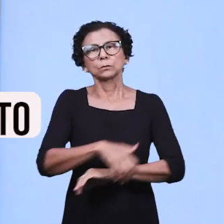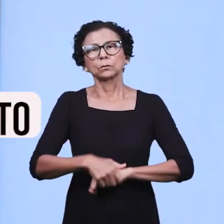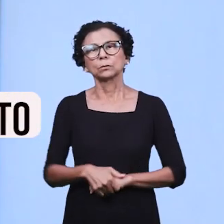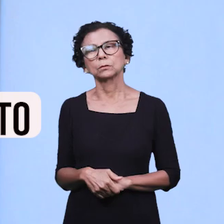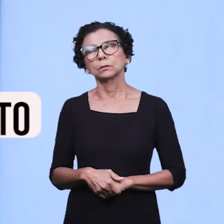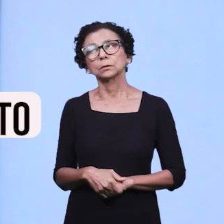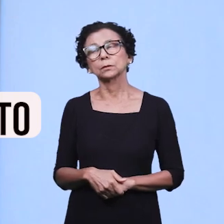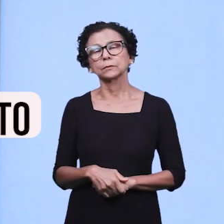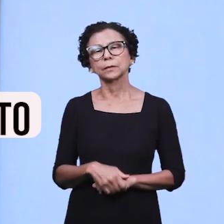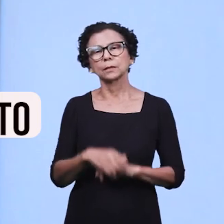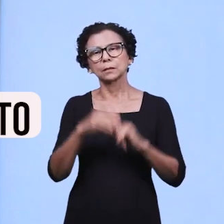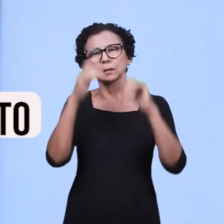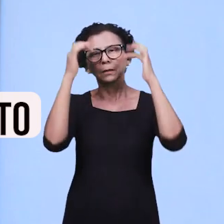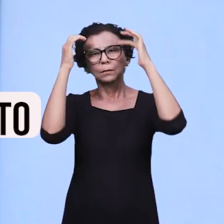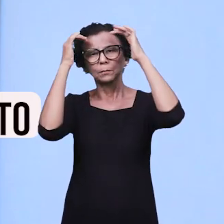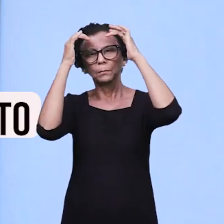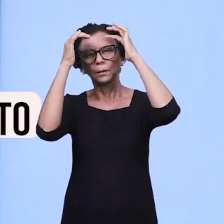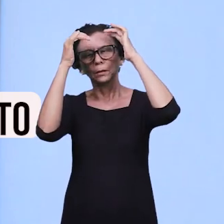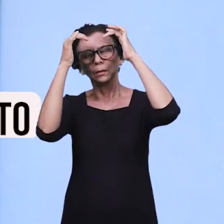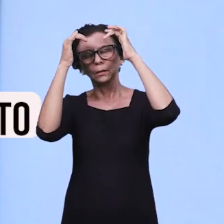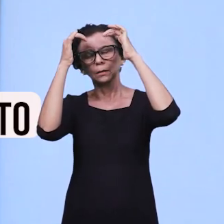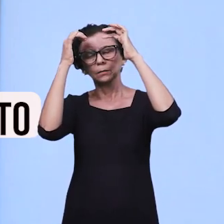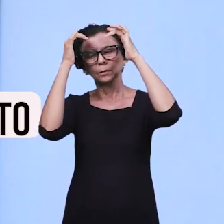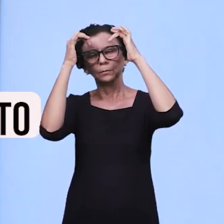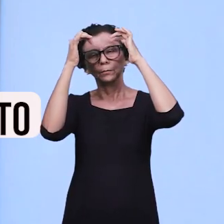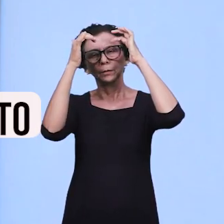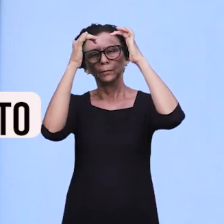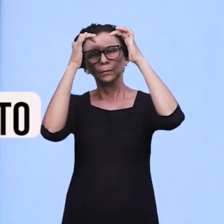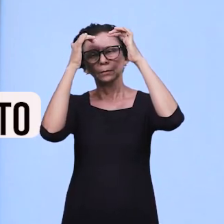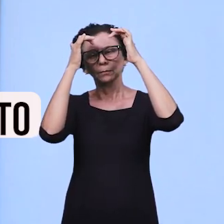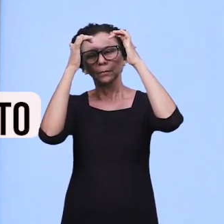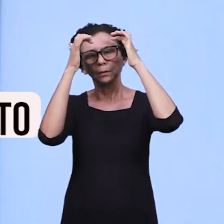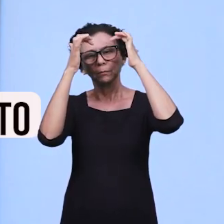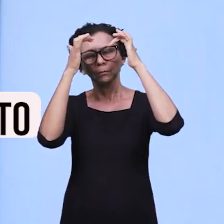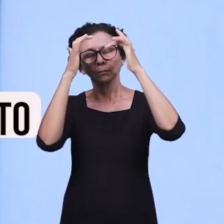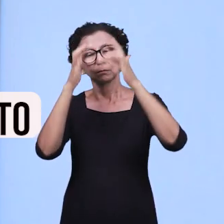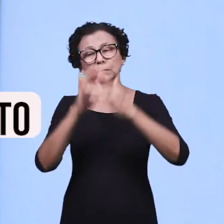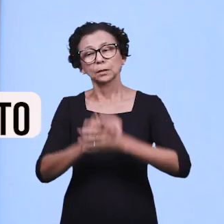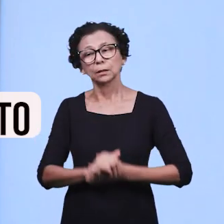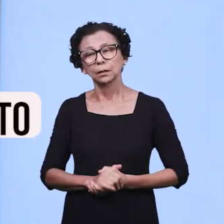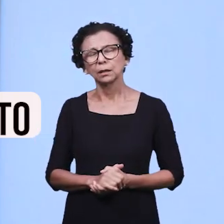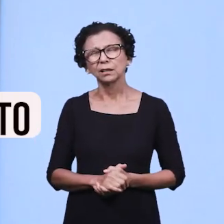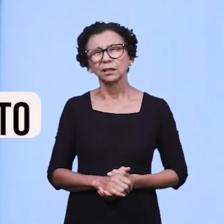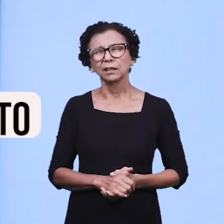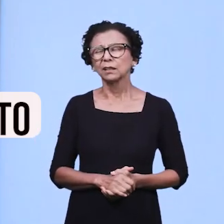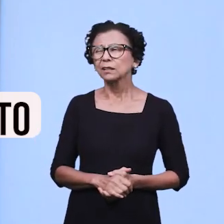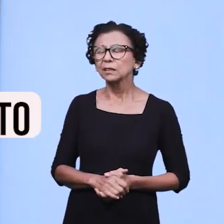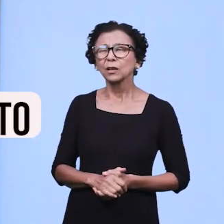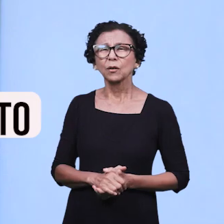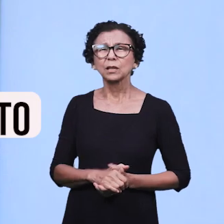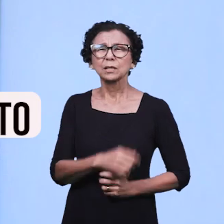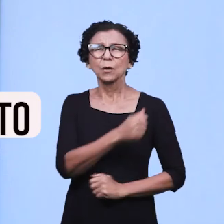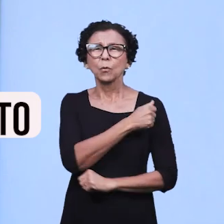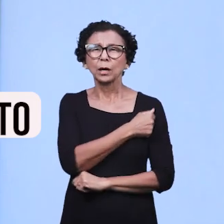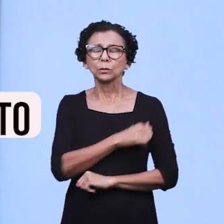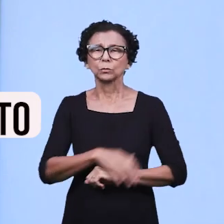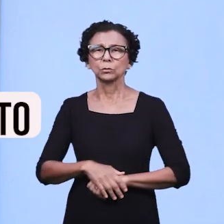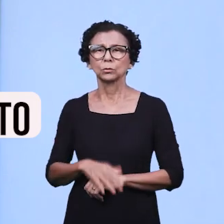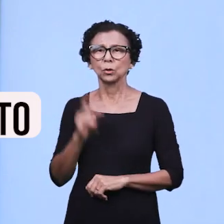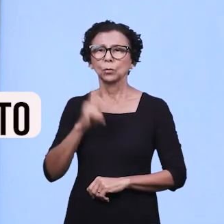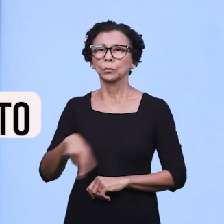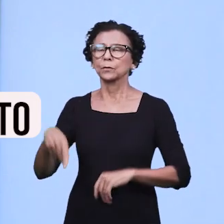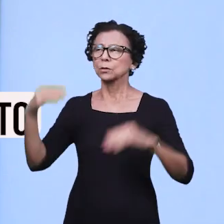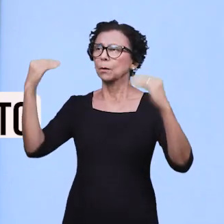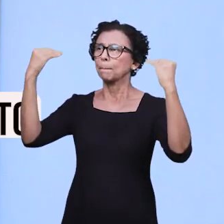lento. Cada um de nós tem um ritmo diferente para aprender. Claro. Então, tem estudante que o professor colocou o tema da aula, ele começou, o aluno já está lá